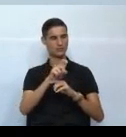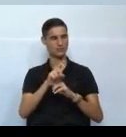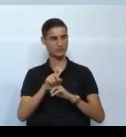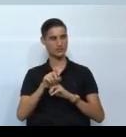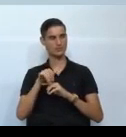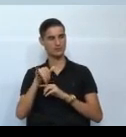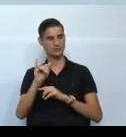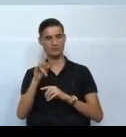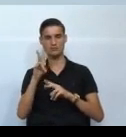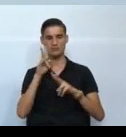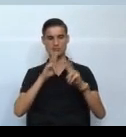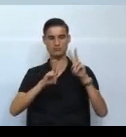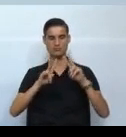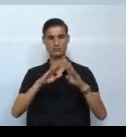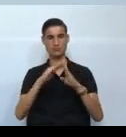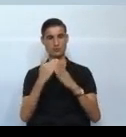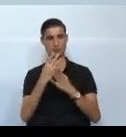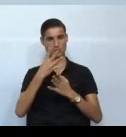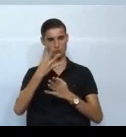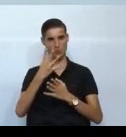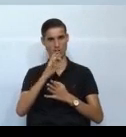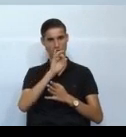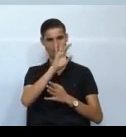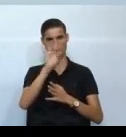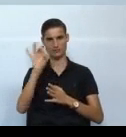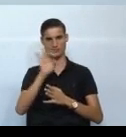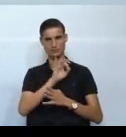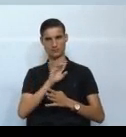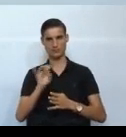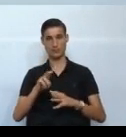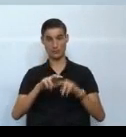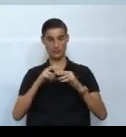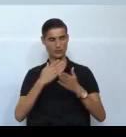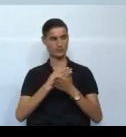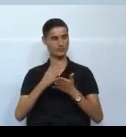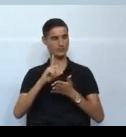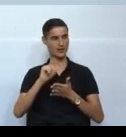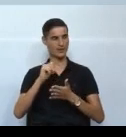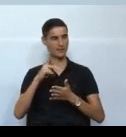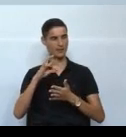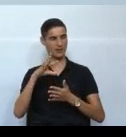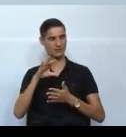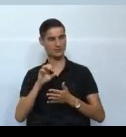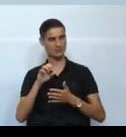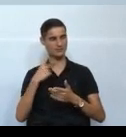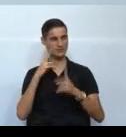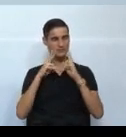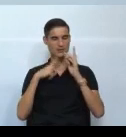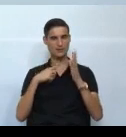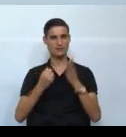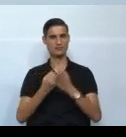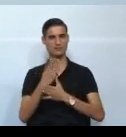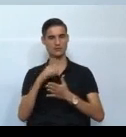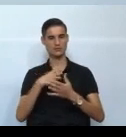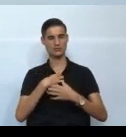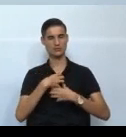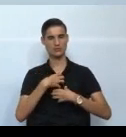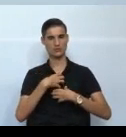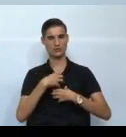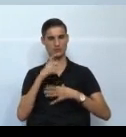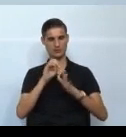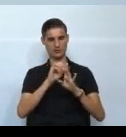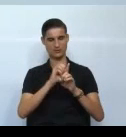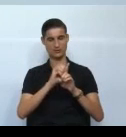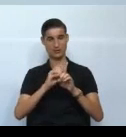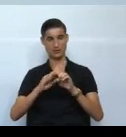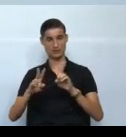x e esse y, tá? A partir da equação de Laplace, que lembra que a nossa equação de Laplace ela é formada dessa forma.